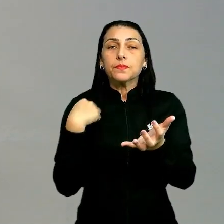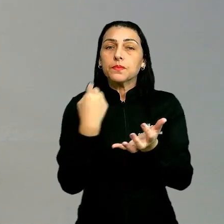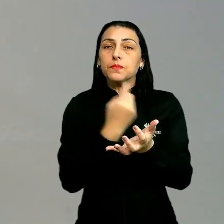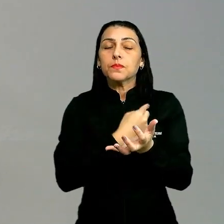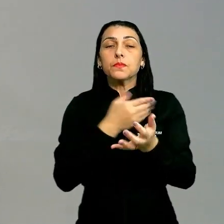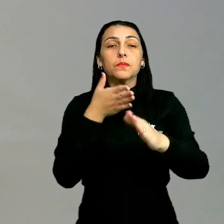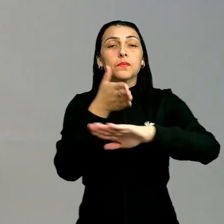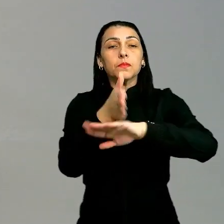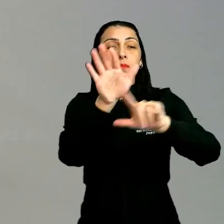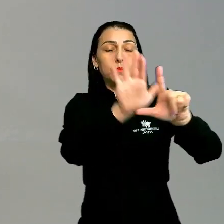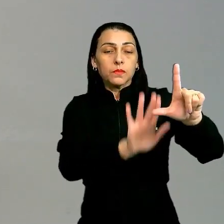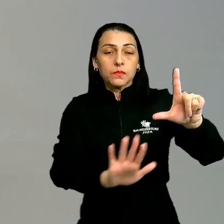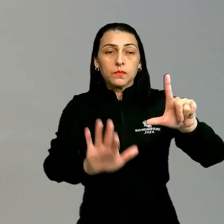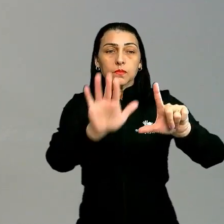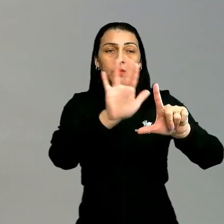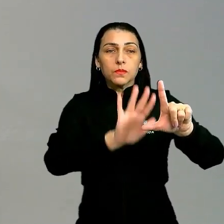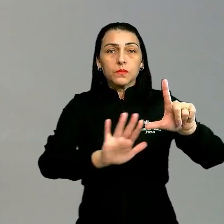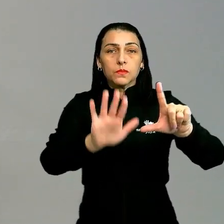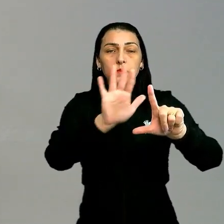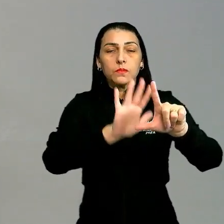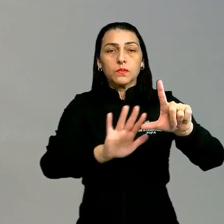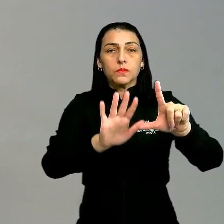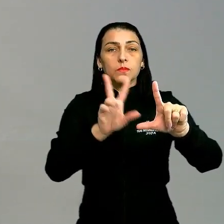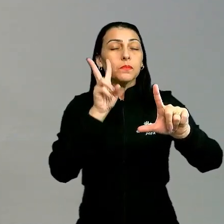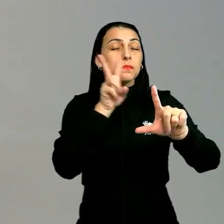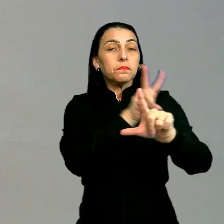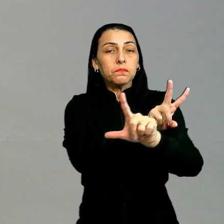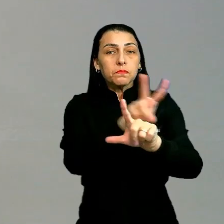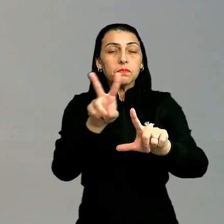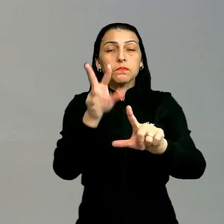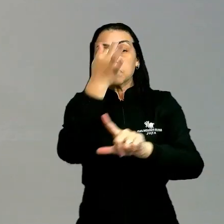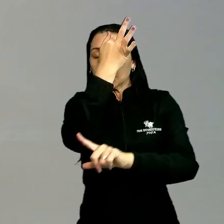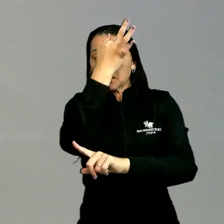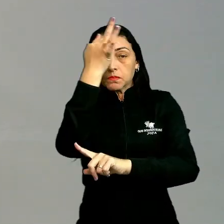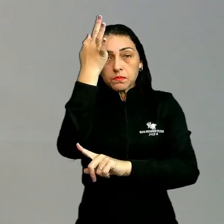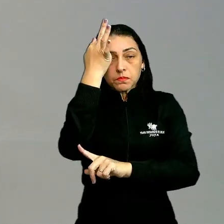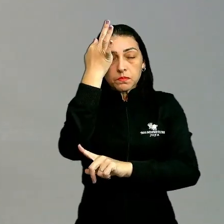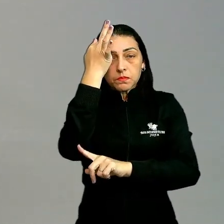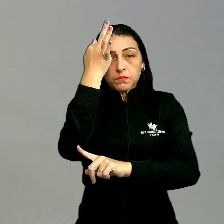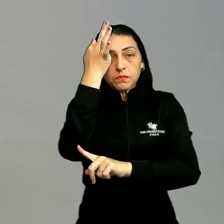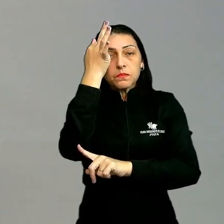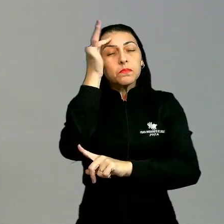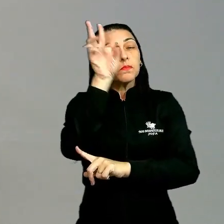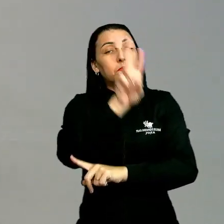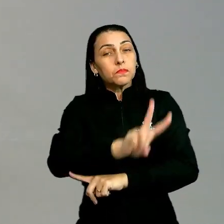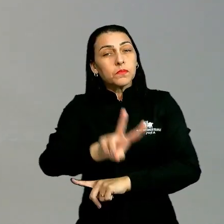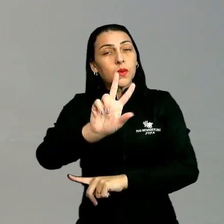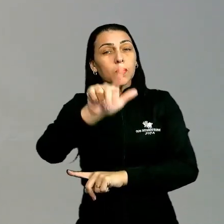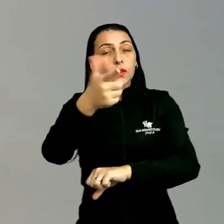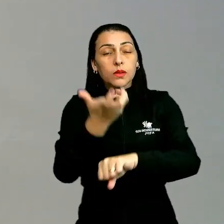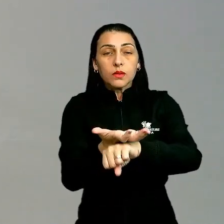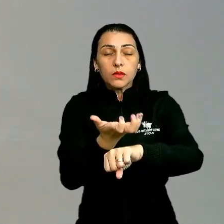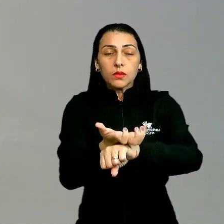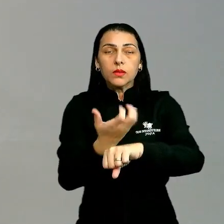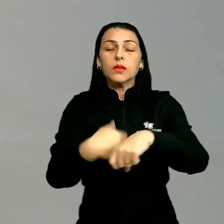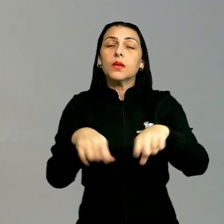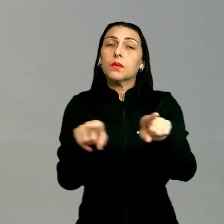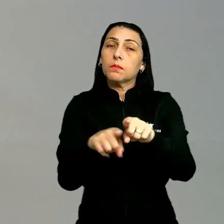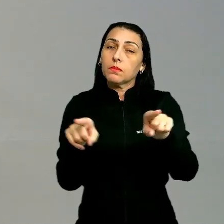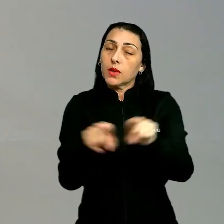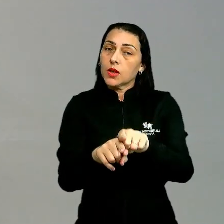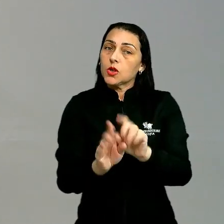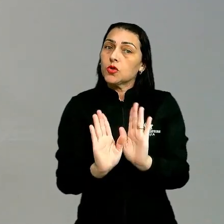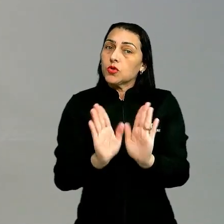gente visite a plataforma, verifique a filosofia, verifique as outras disciplinas e,